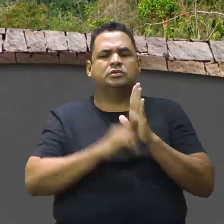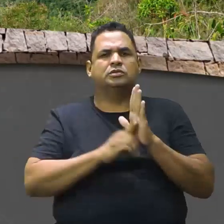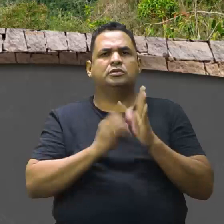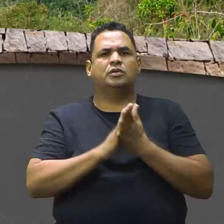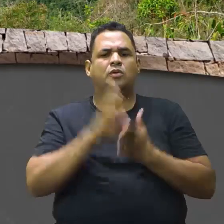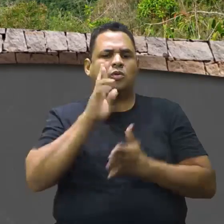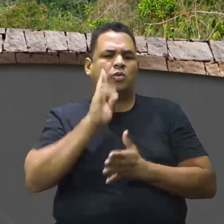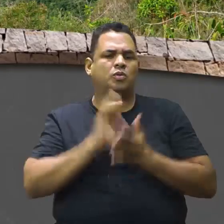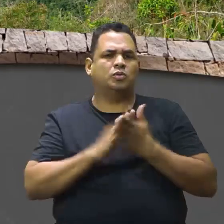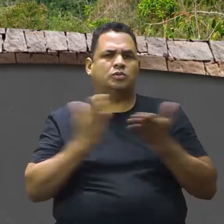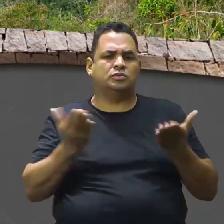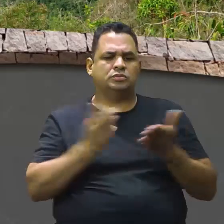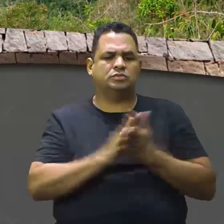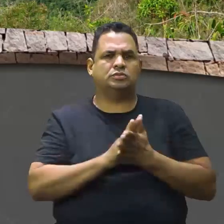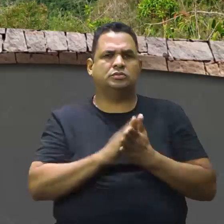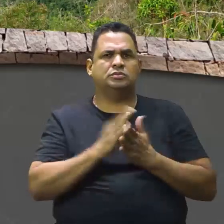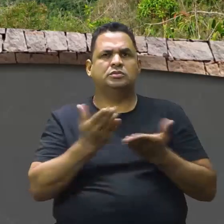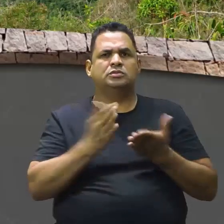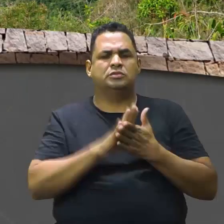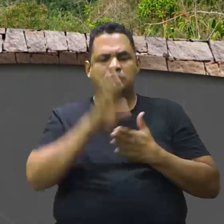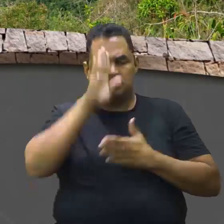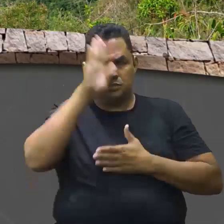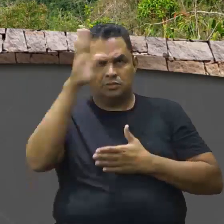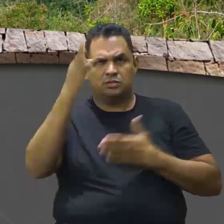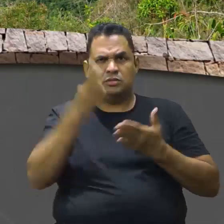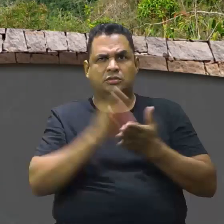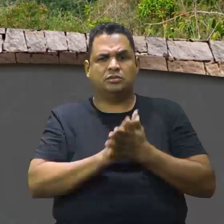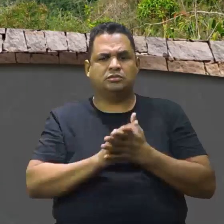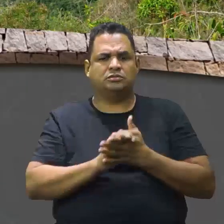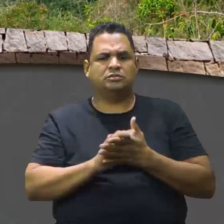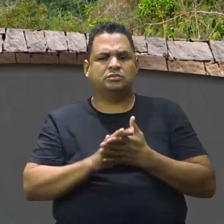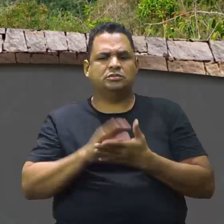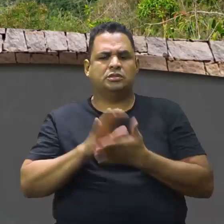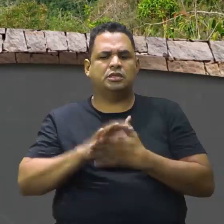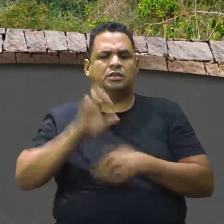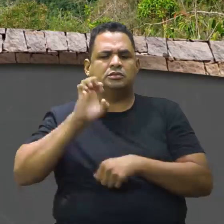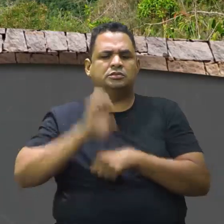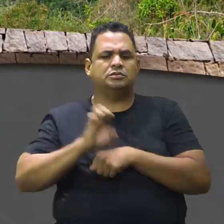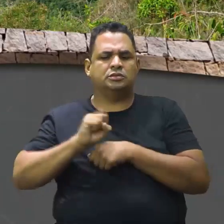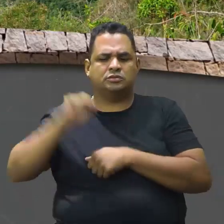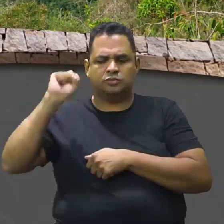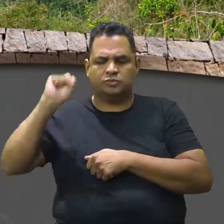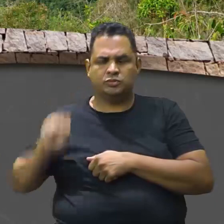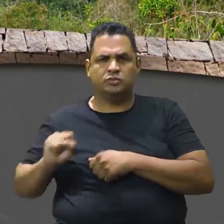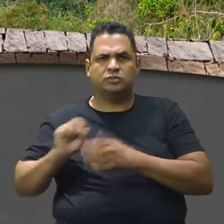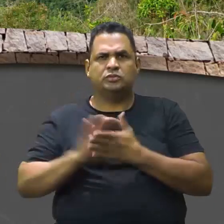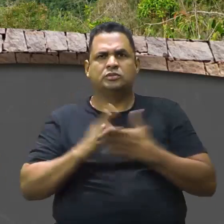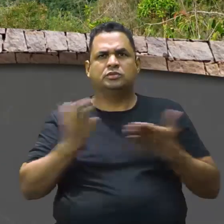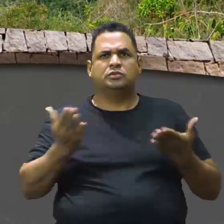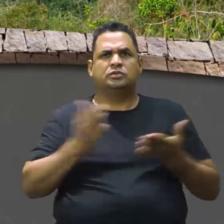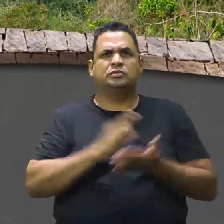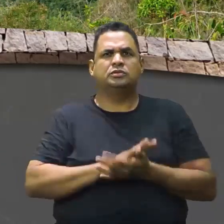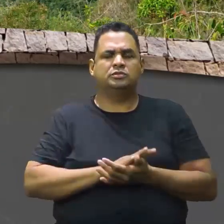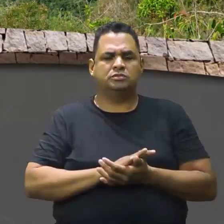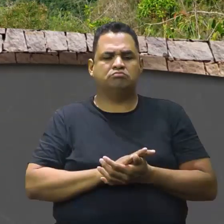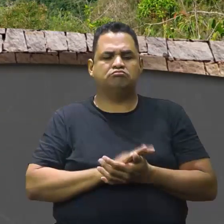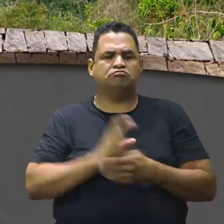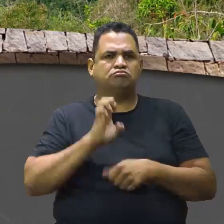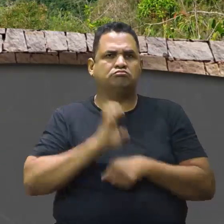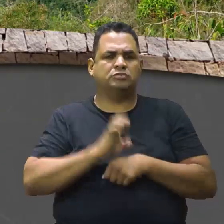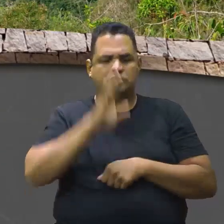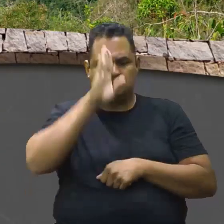a 80 foram principalmente pessoas lá dos estados sulistas, predominando aí o